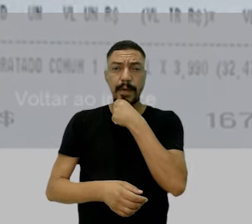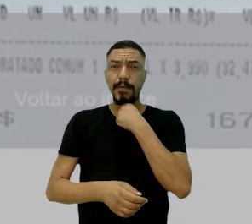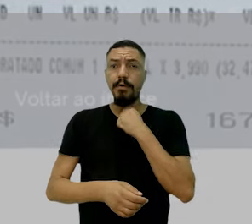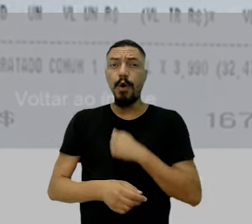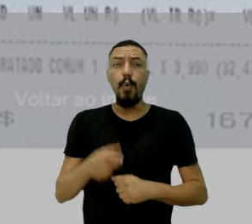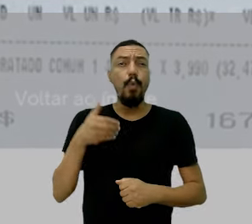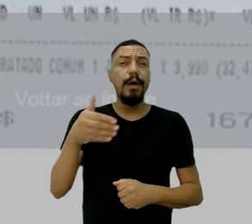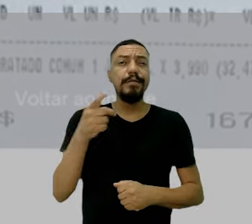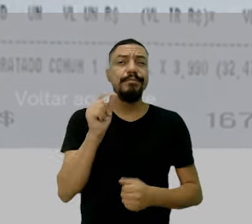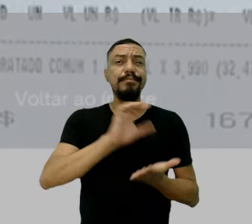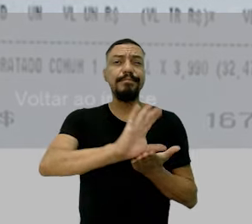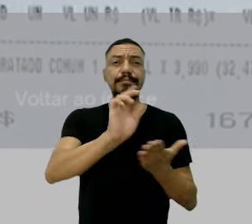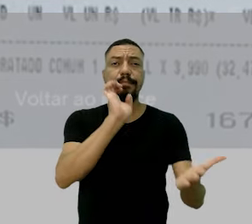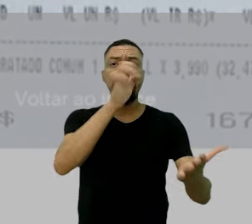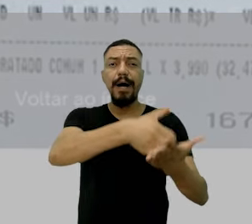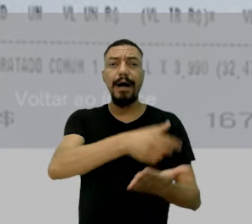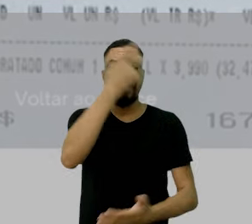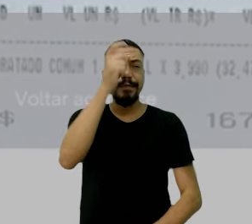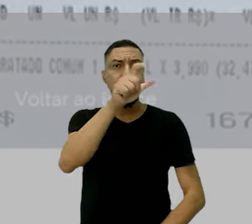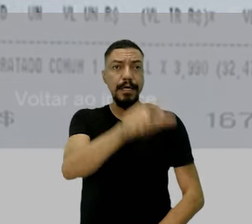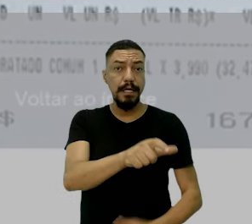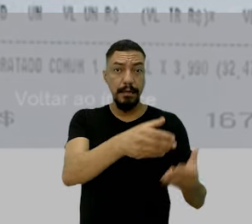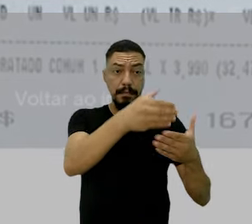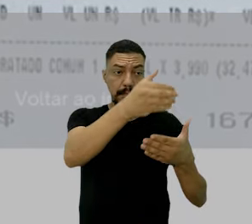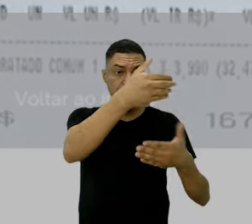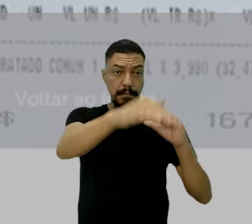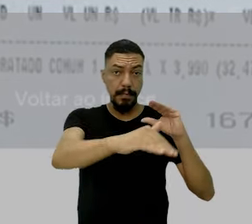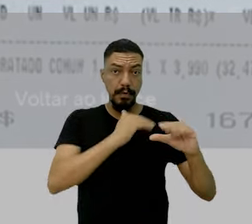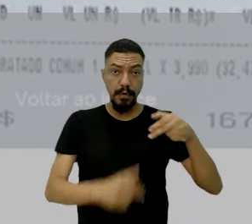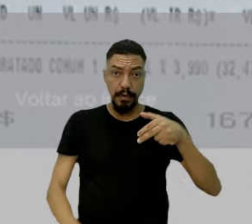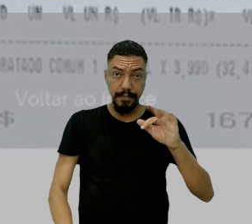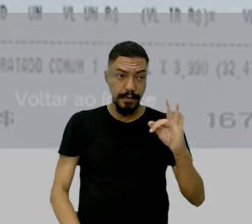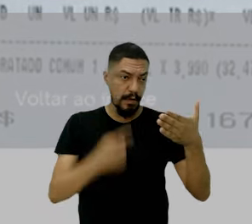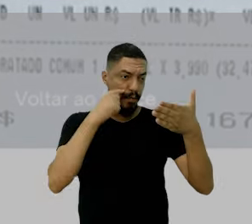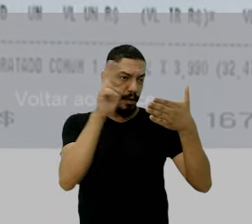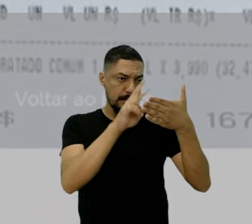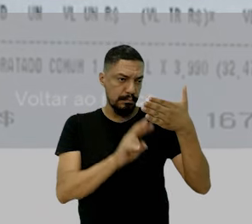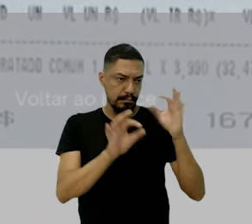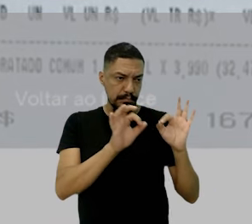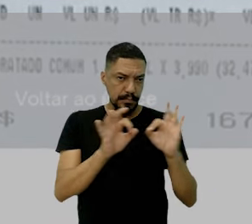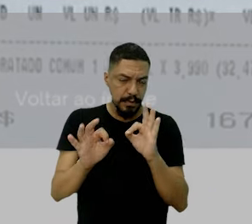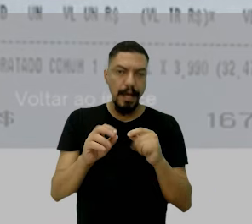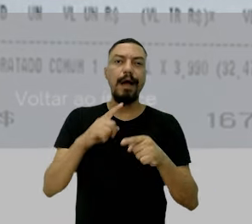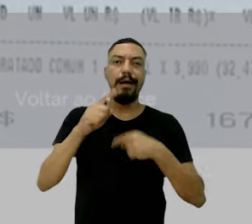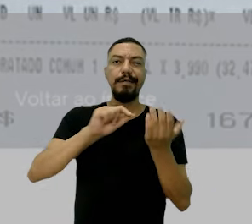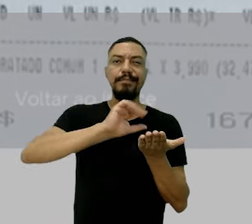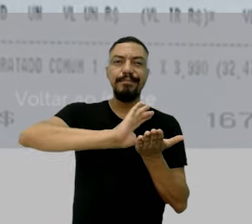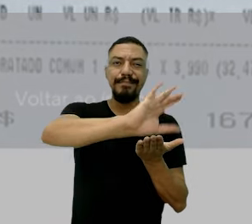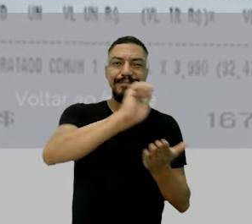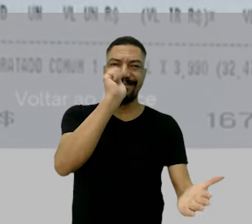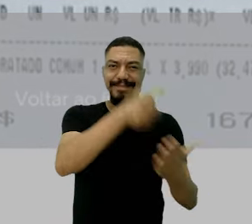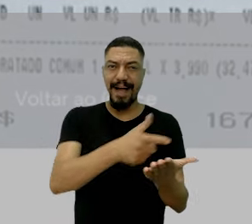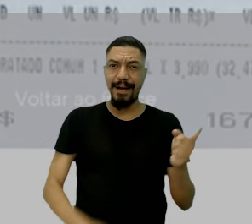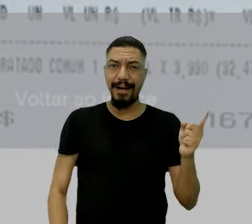Quando que a gente paga alguém? A pessoa emitiu a nota, você conferiu se está tudo certo e aí